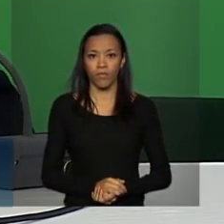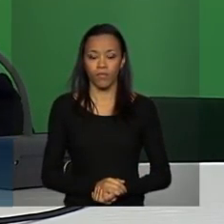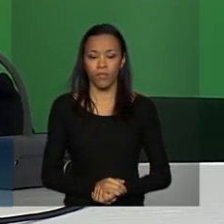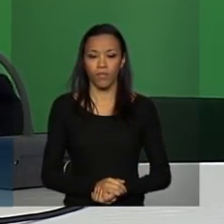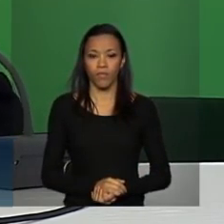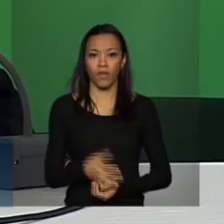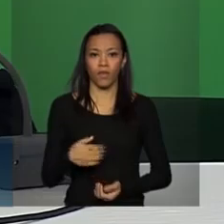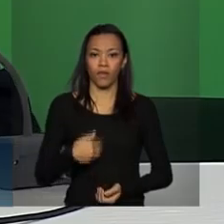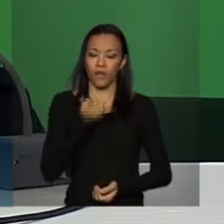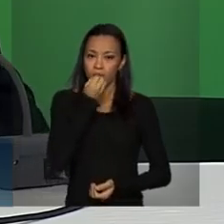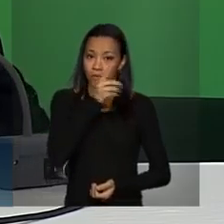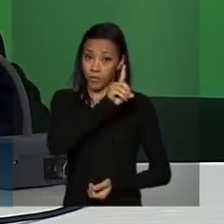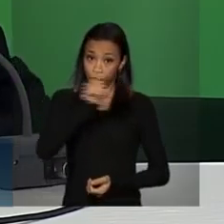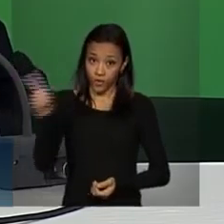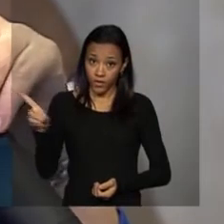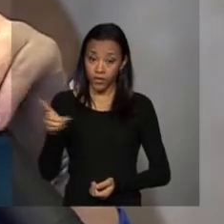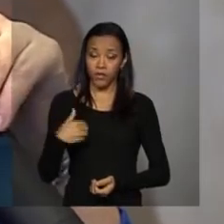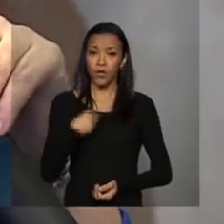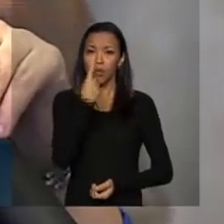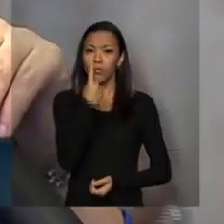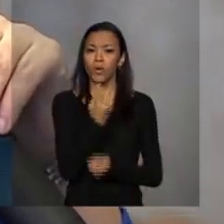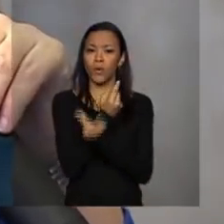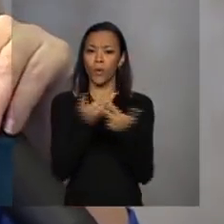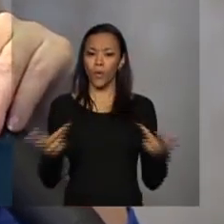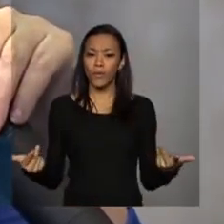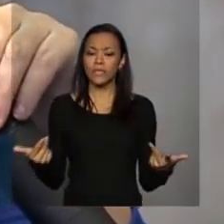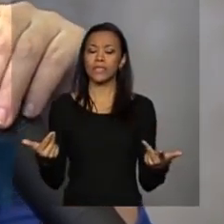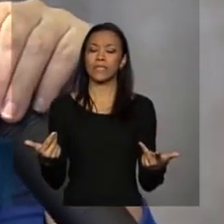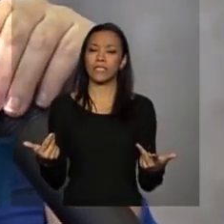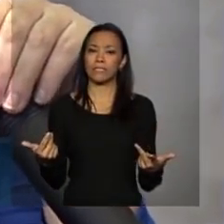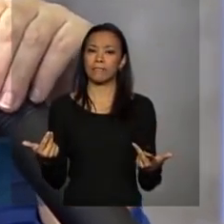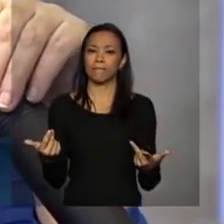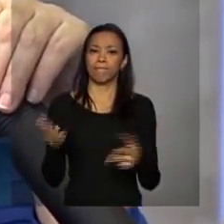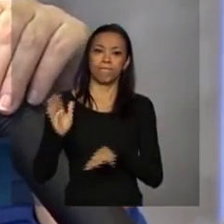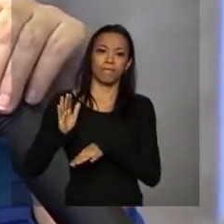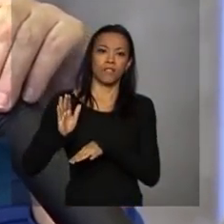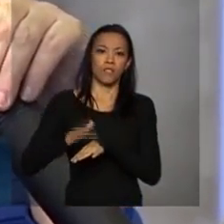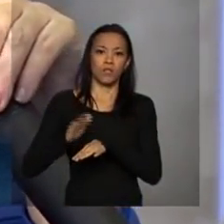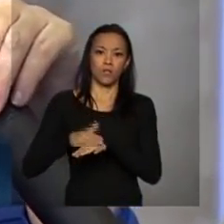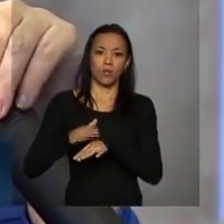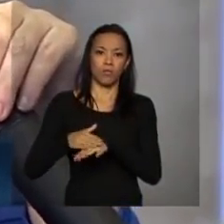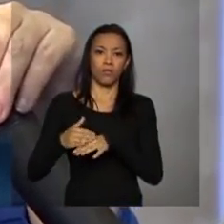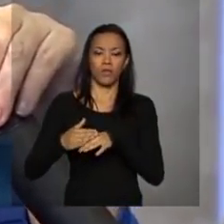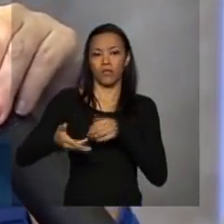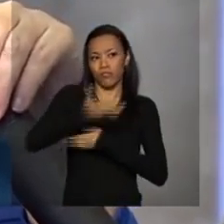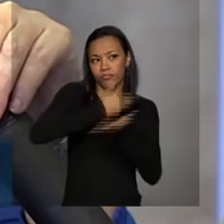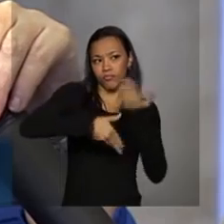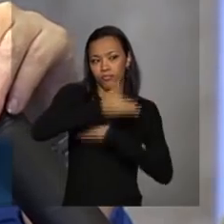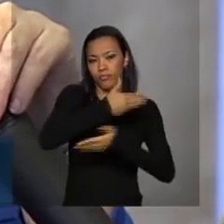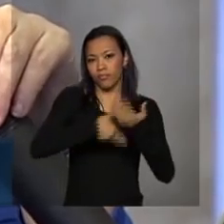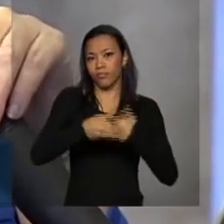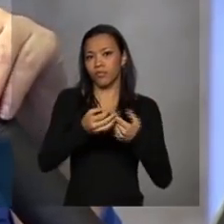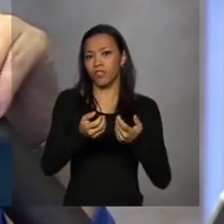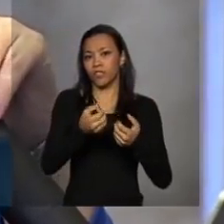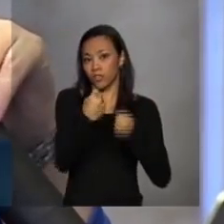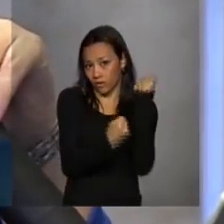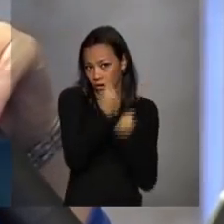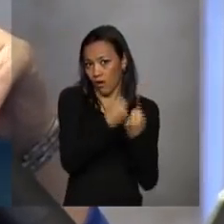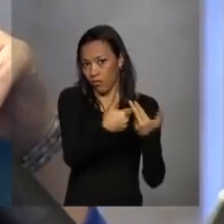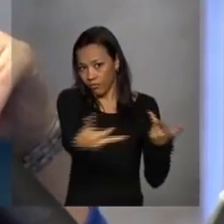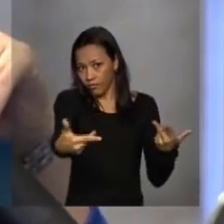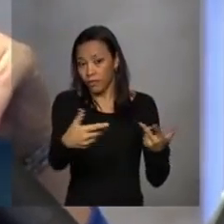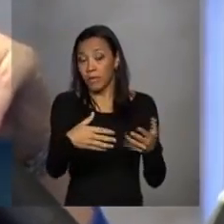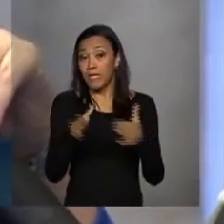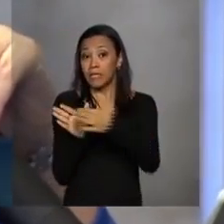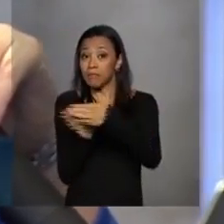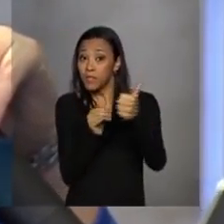Bom dia, embaixador. Uma das coisas que se fala quando estava se negociando o acordo automotivo com o México cobrou uma ampliação, um acordo comercial mais amplo